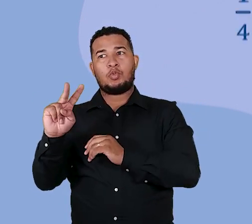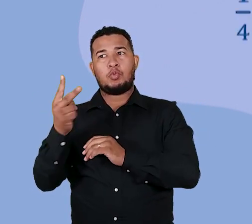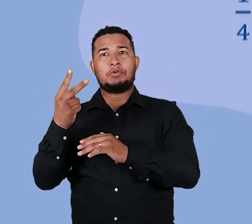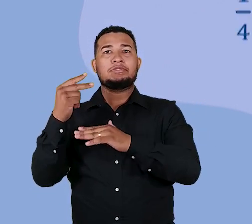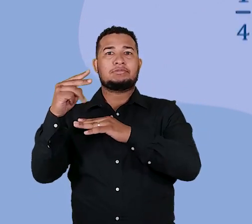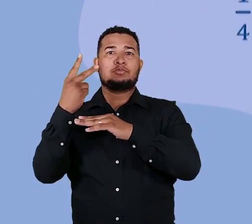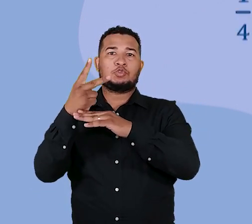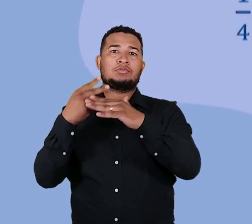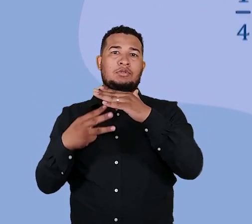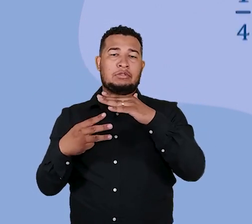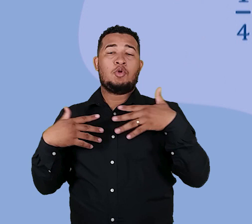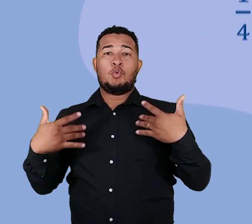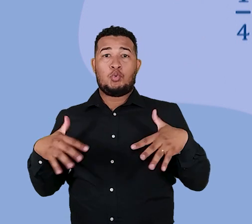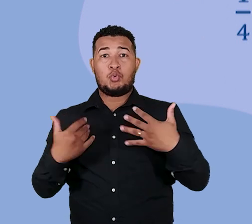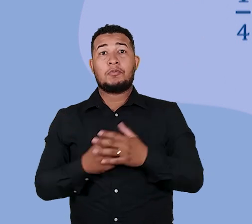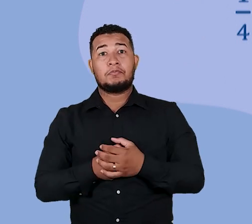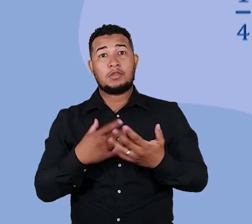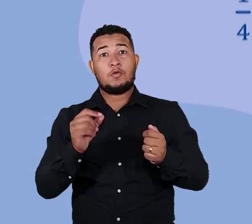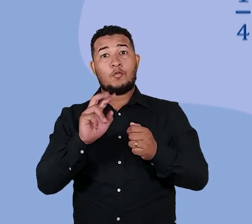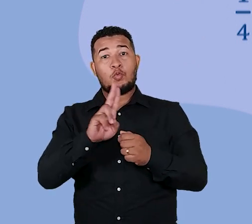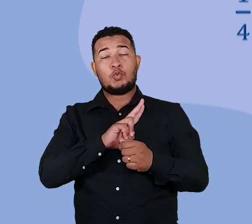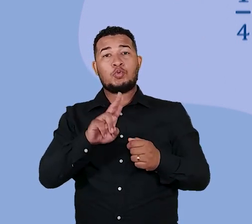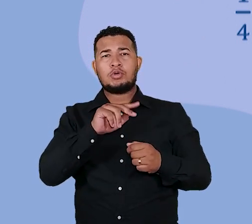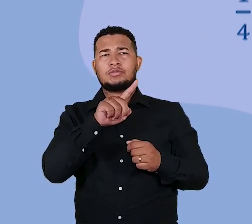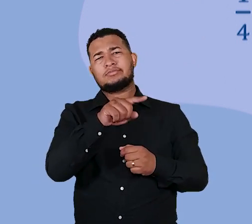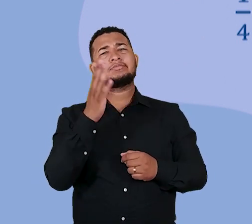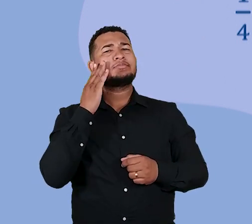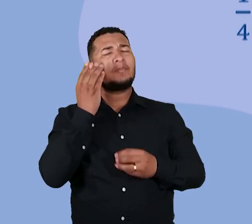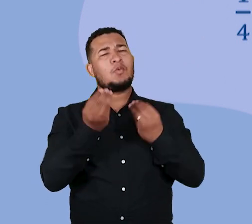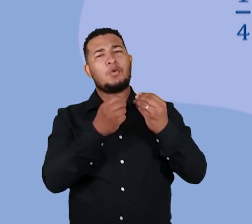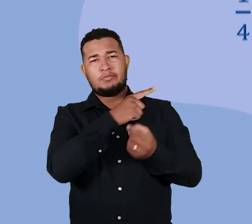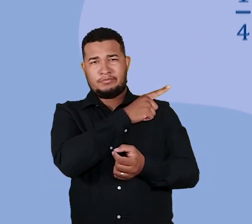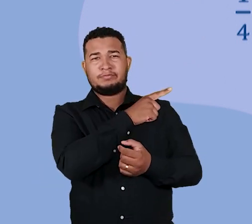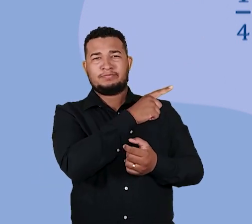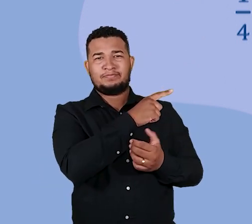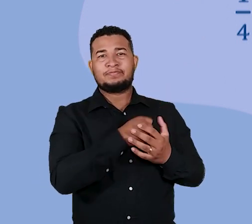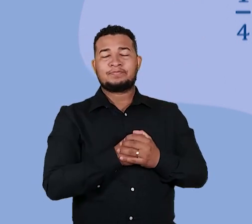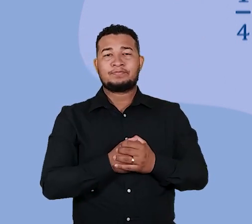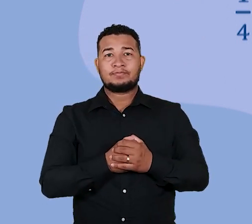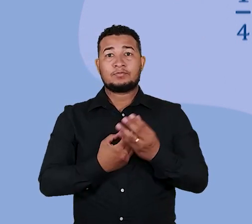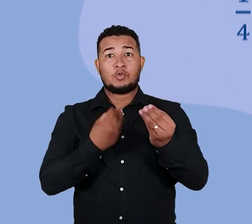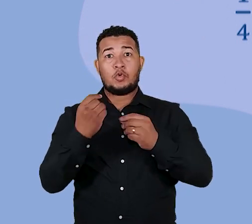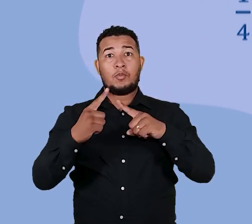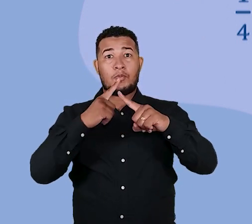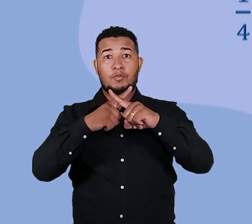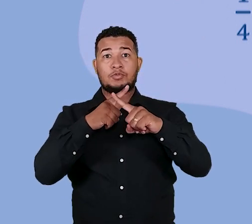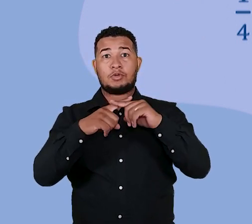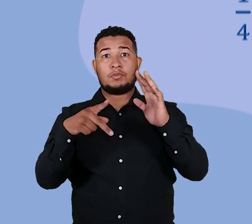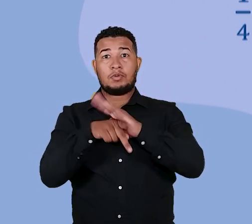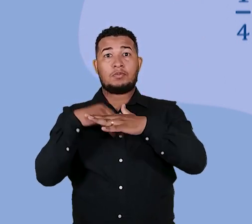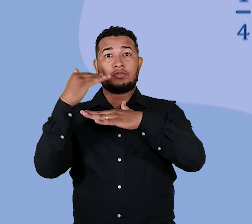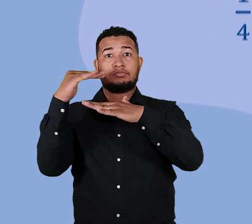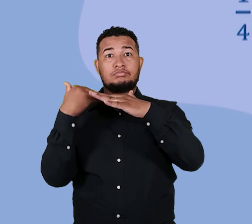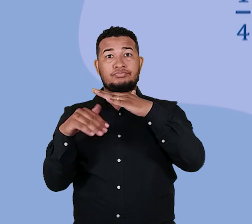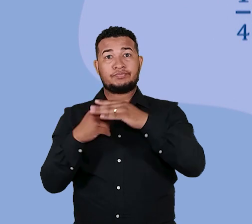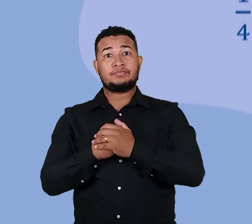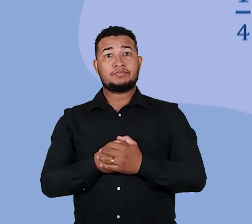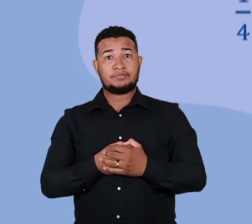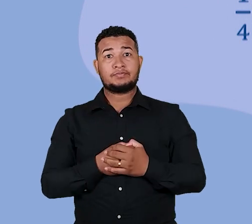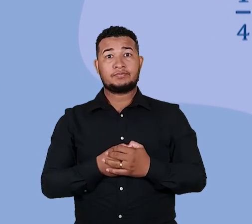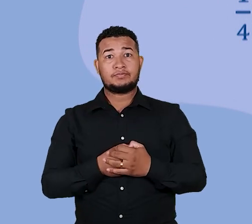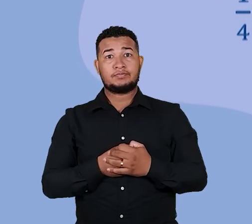E esse D aí na matemática você representa como vezes. É ou não é? Como é que faz a multiplicação de frações,